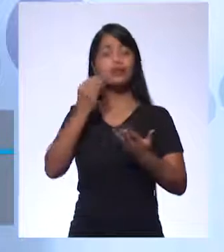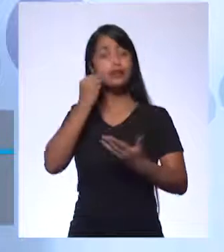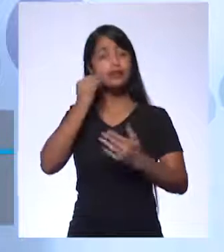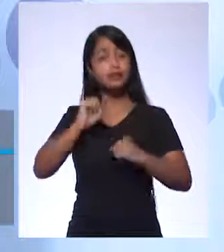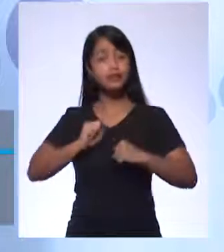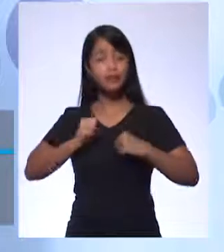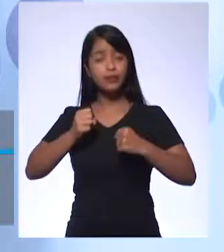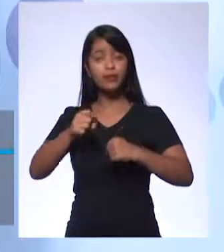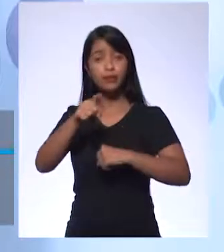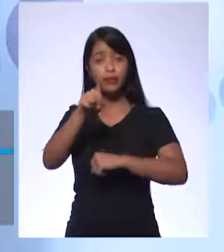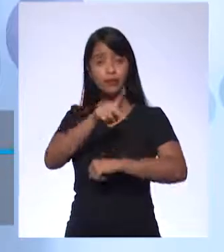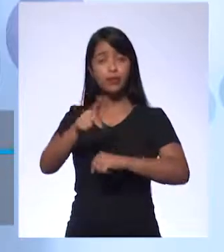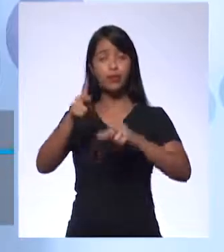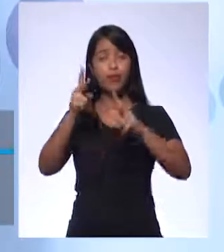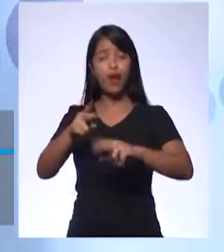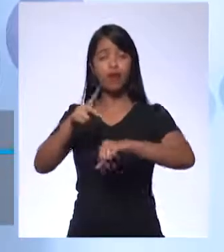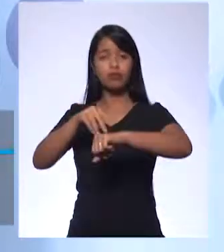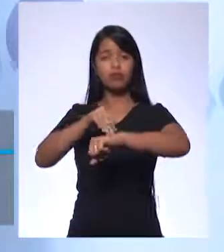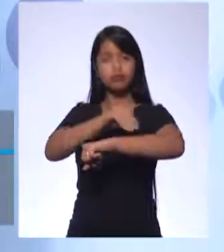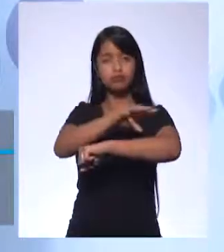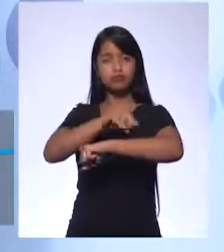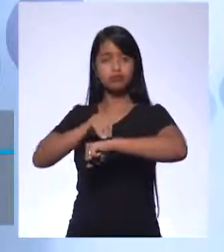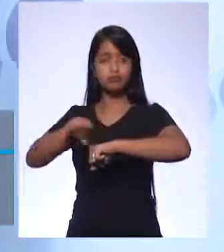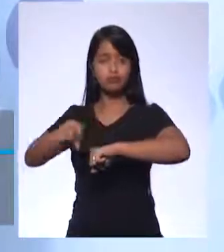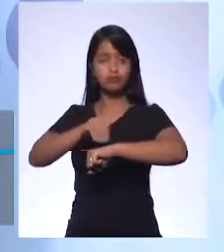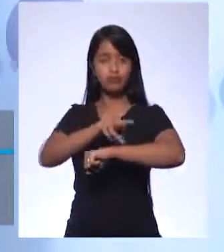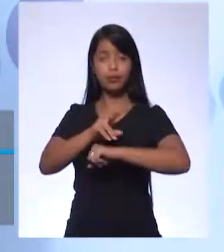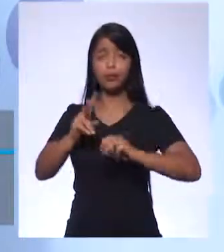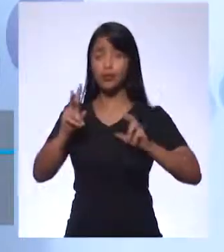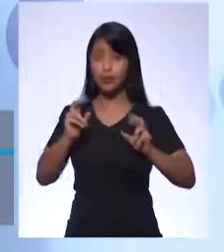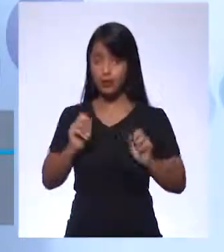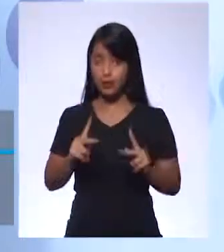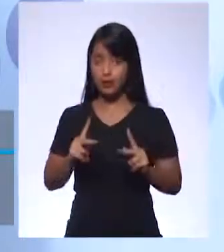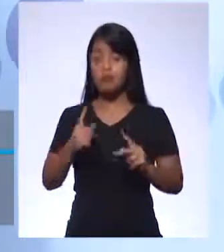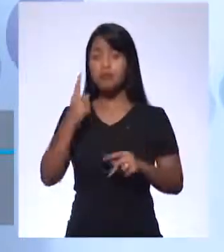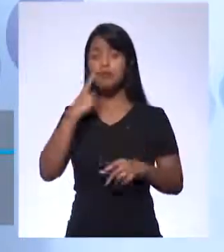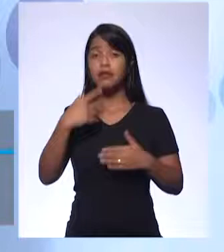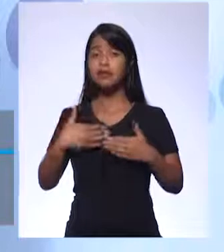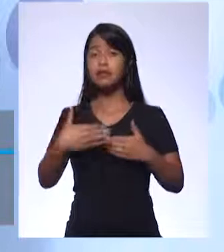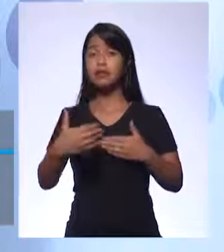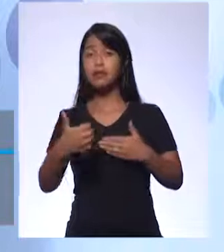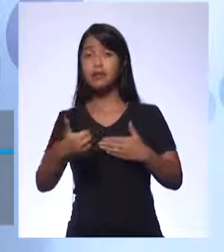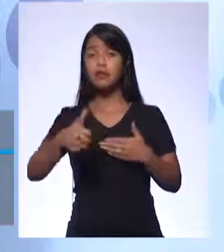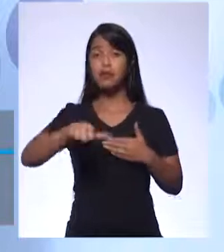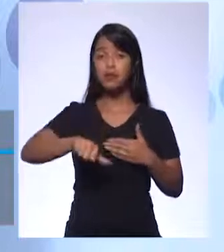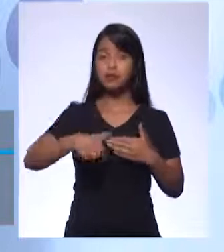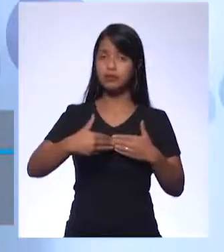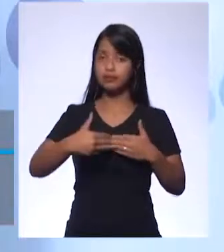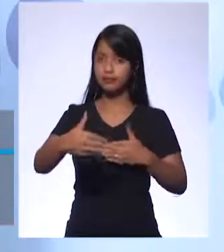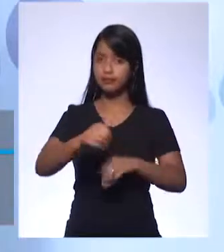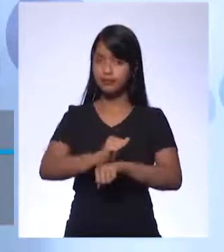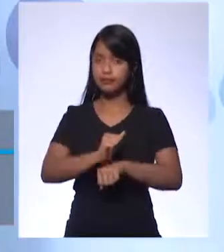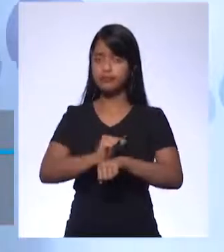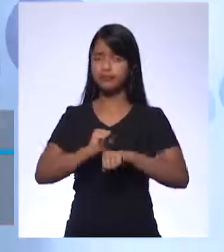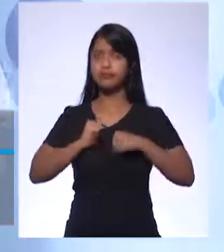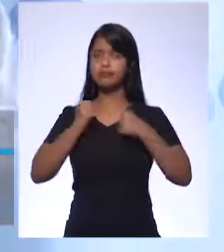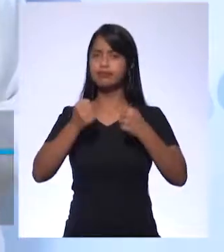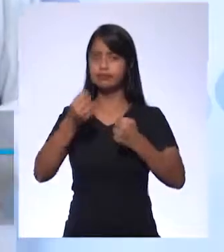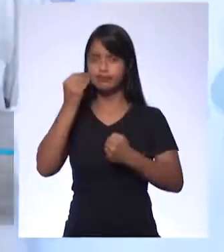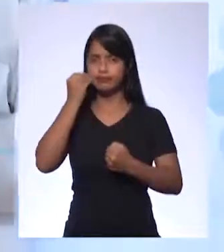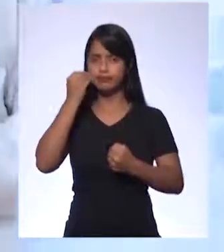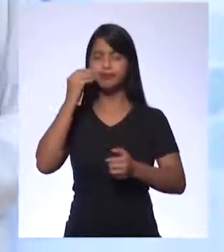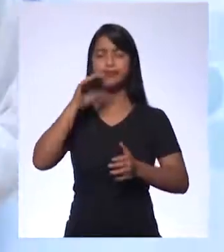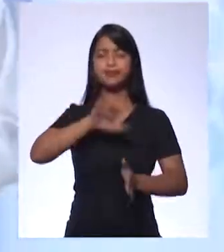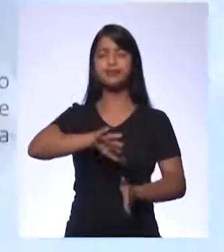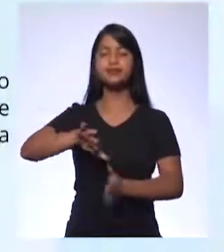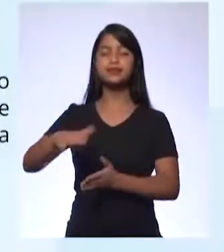está experimentando hoje, né? Se vai ficar bom, se não vai, o tempo vai dizer, tá? Mas vamos tentar aí, tá bom? Bom, a habilidade então